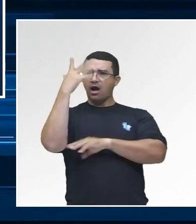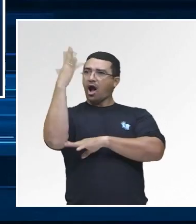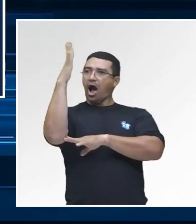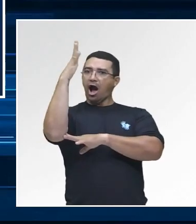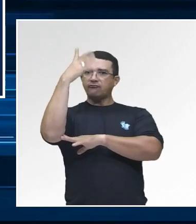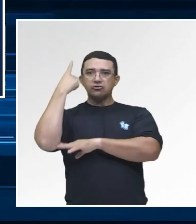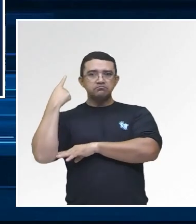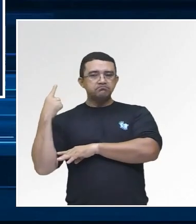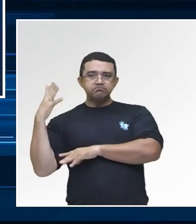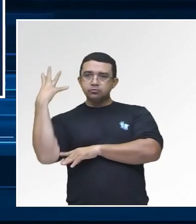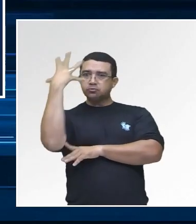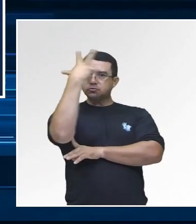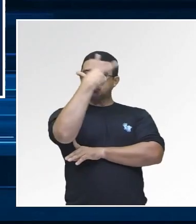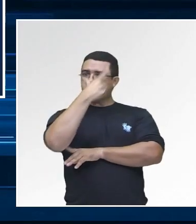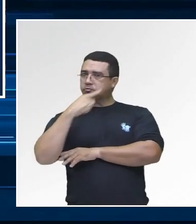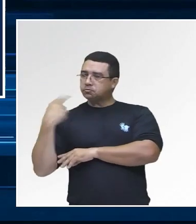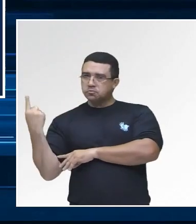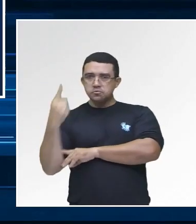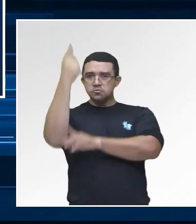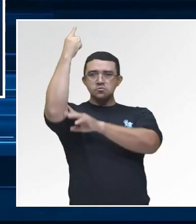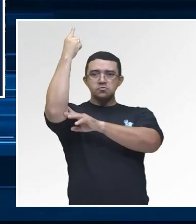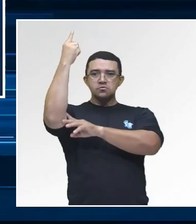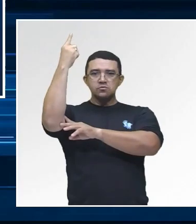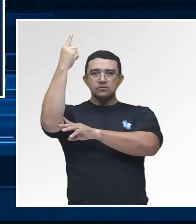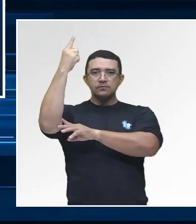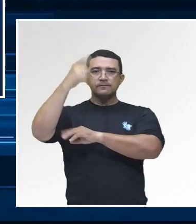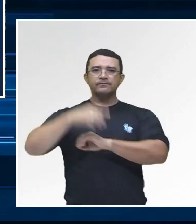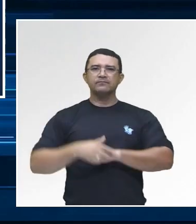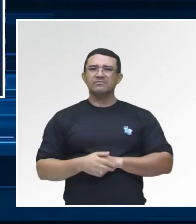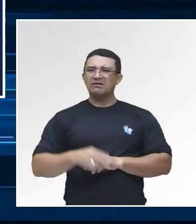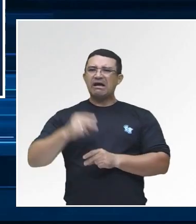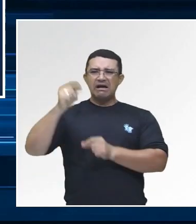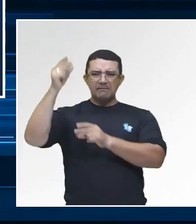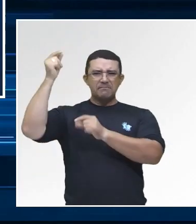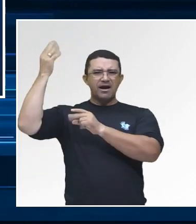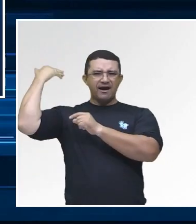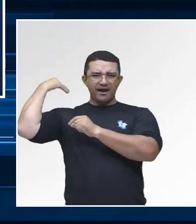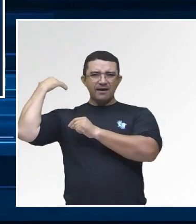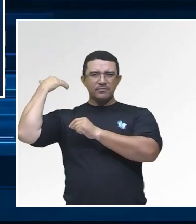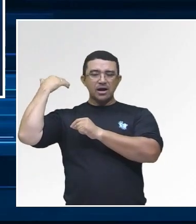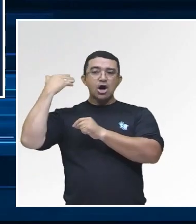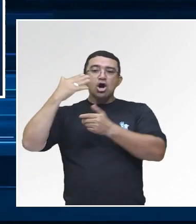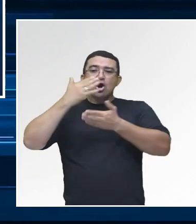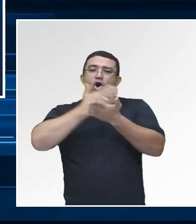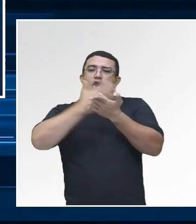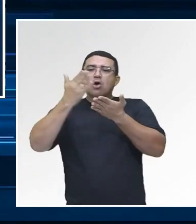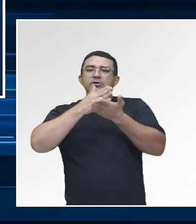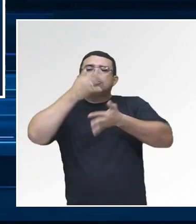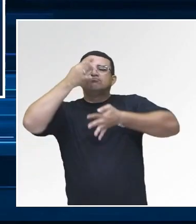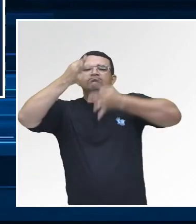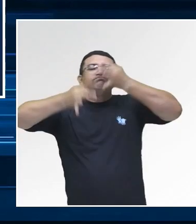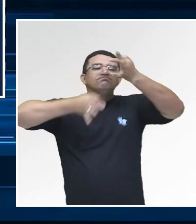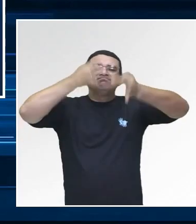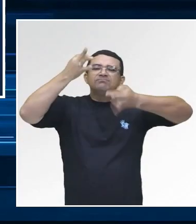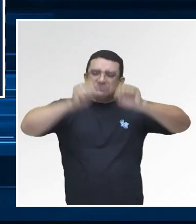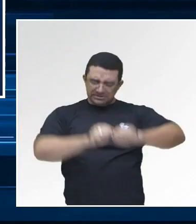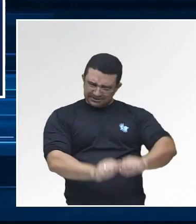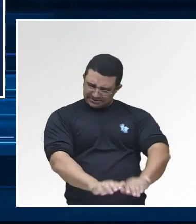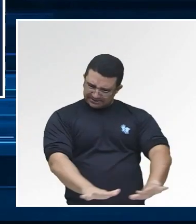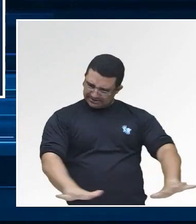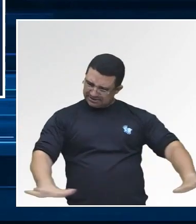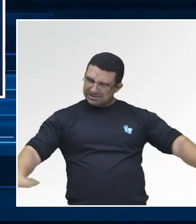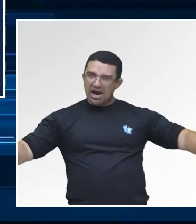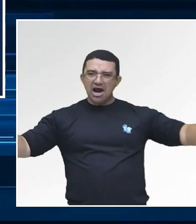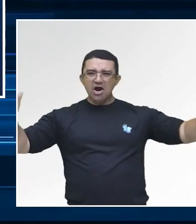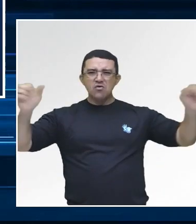Vamos prosseguir. Na época da floração, ela enchia a calçada de